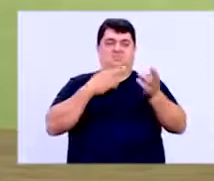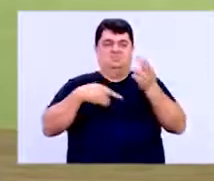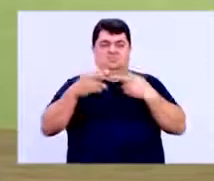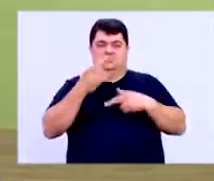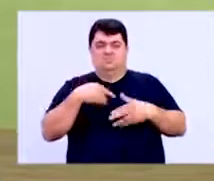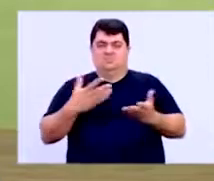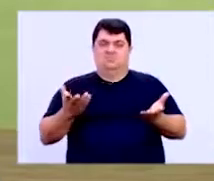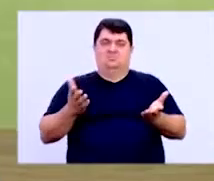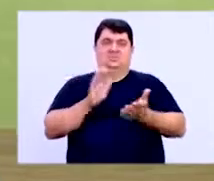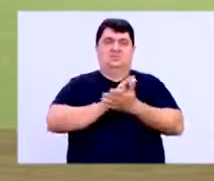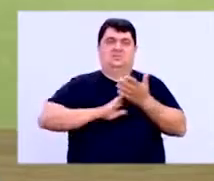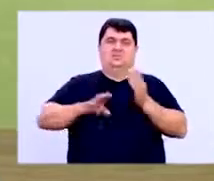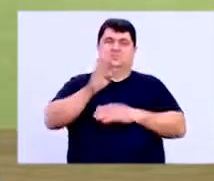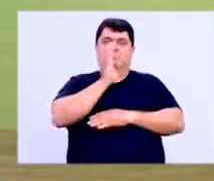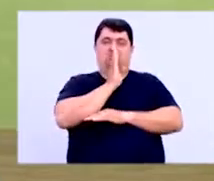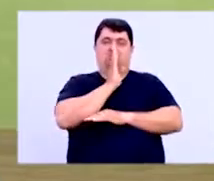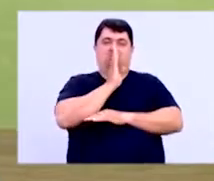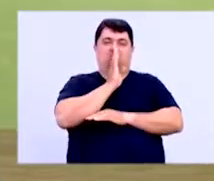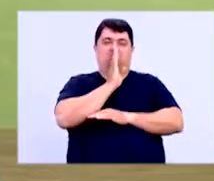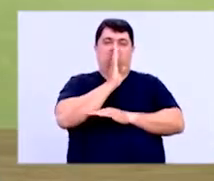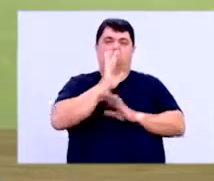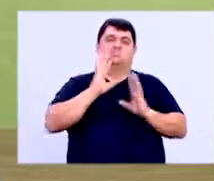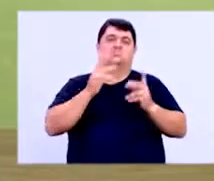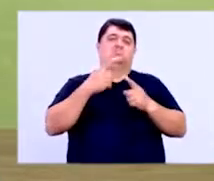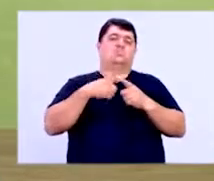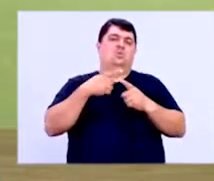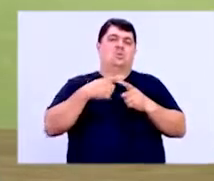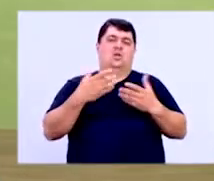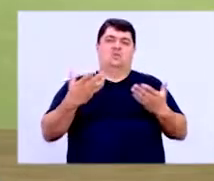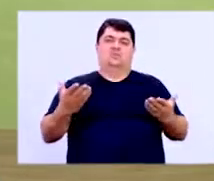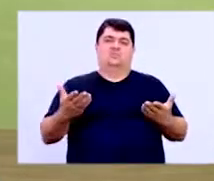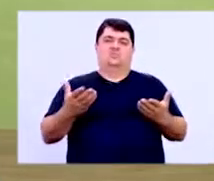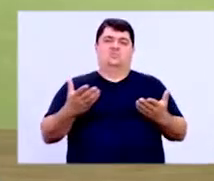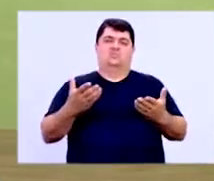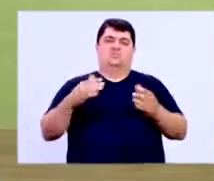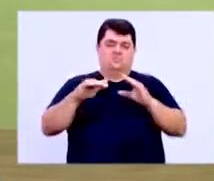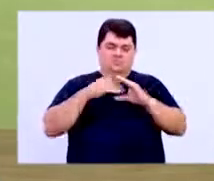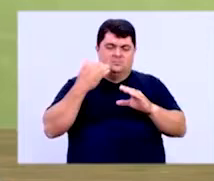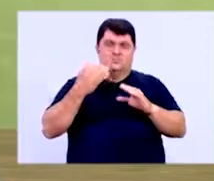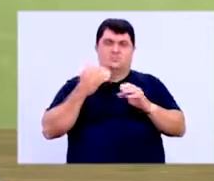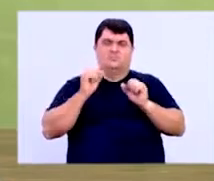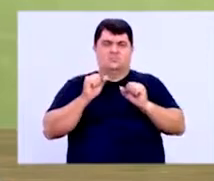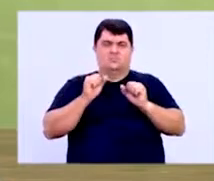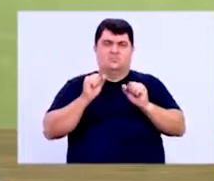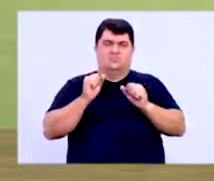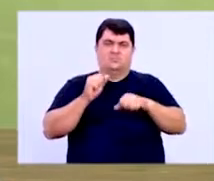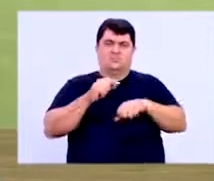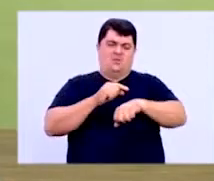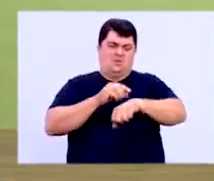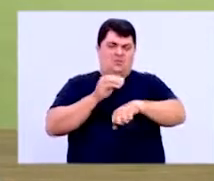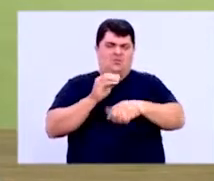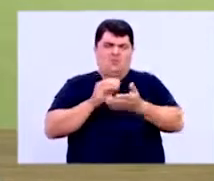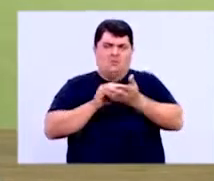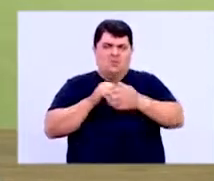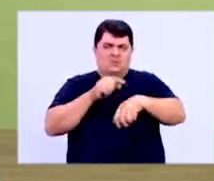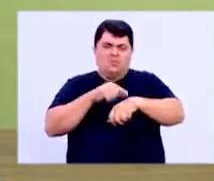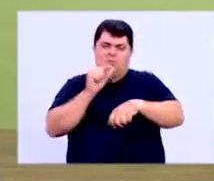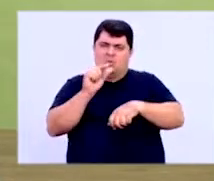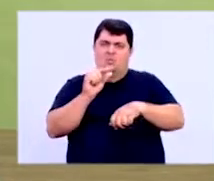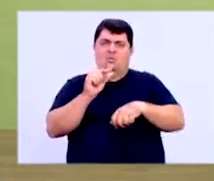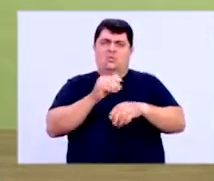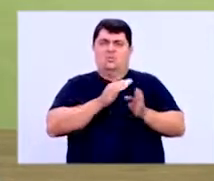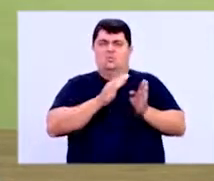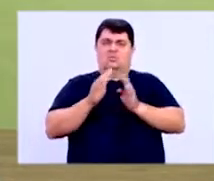resposta do exercício, né? Participe aqui, dá tempo, falta pouco tempo aí para a